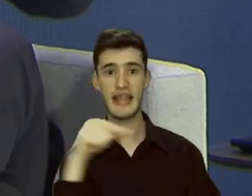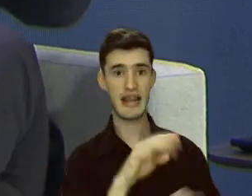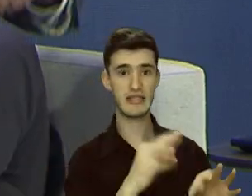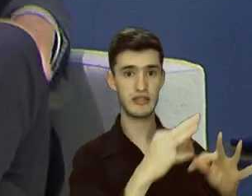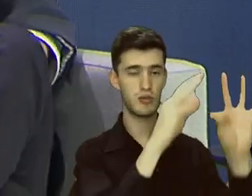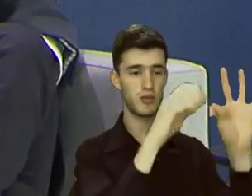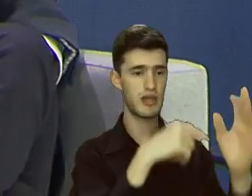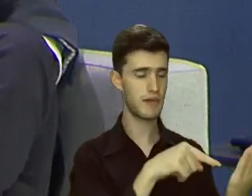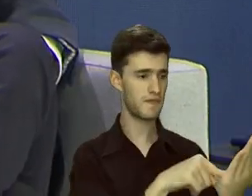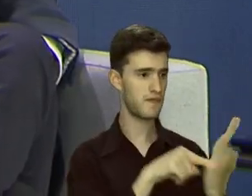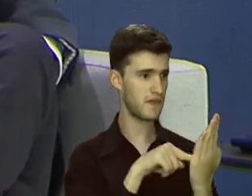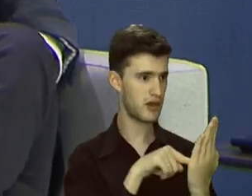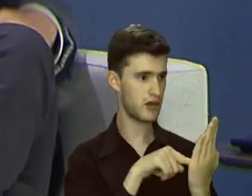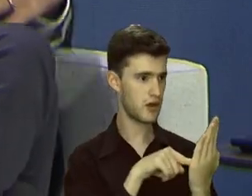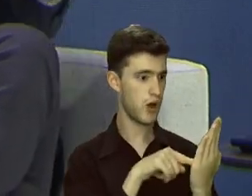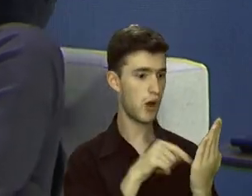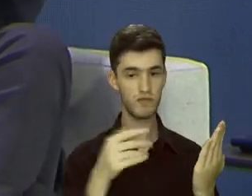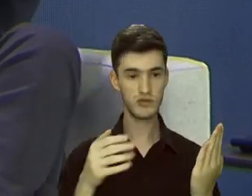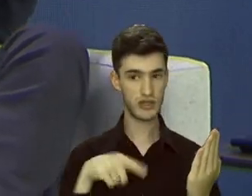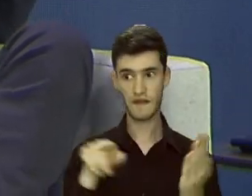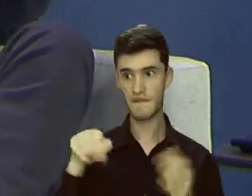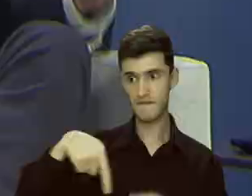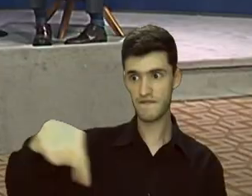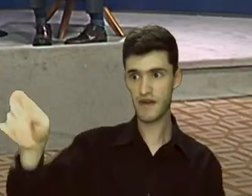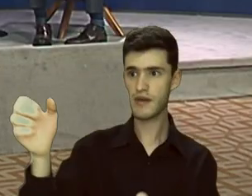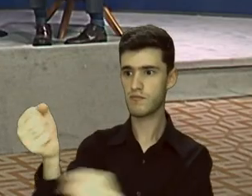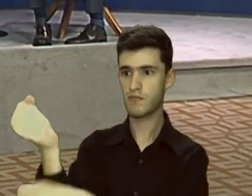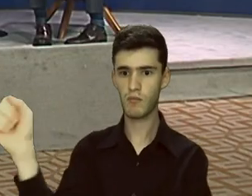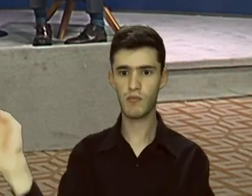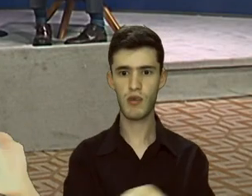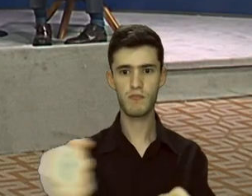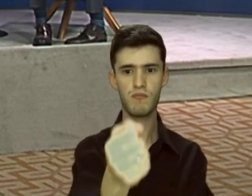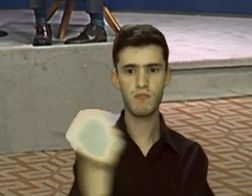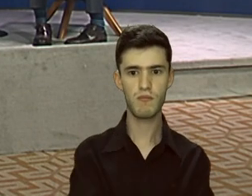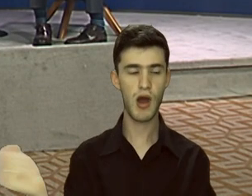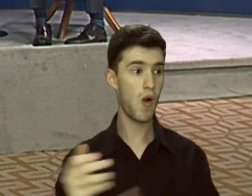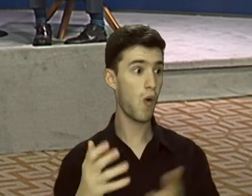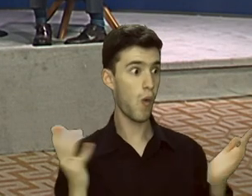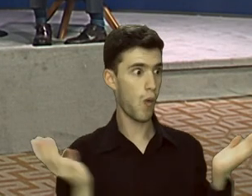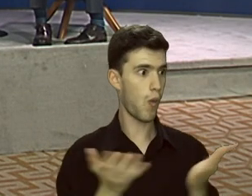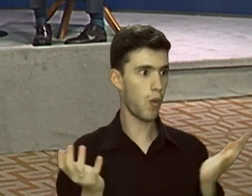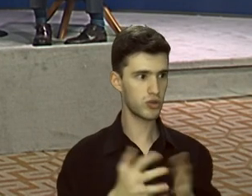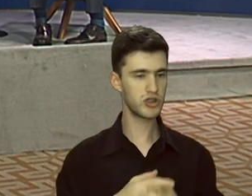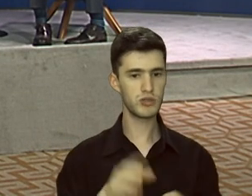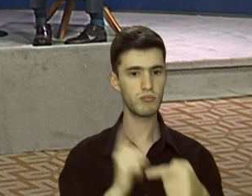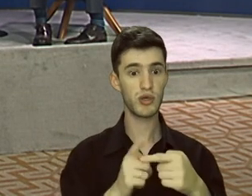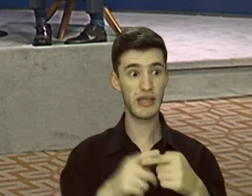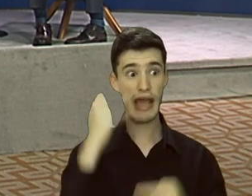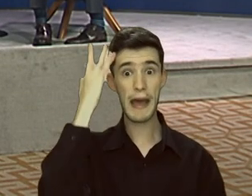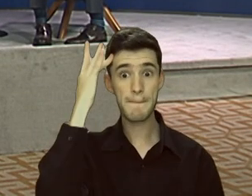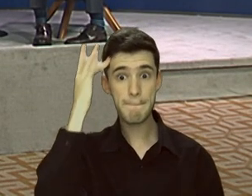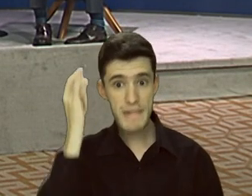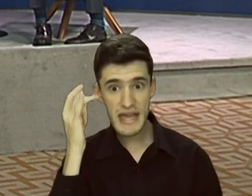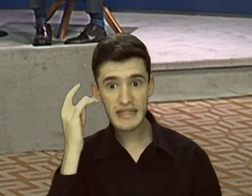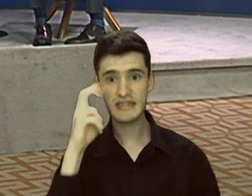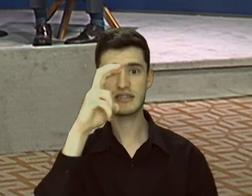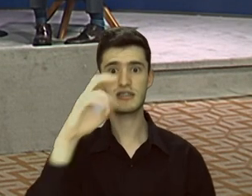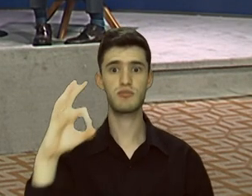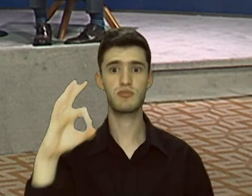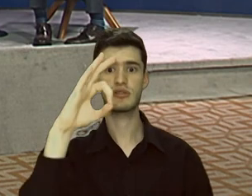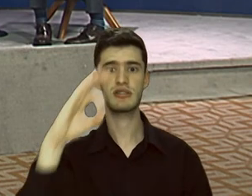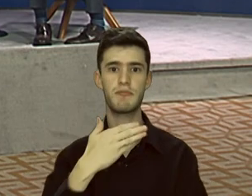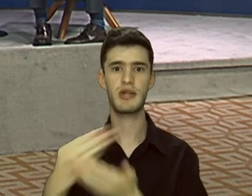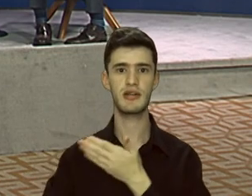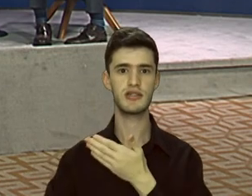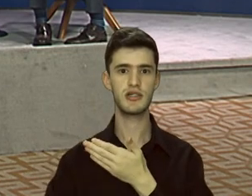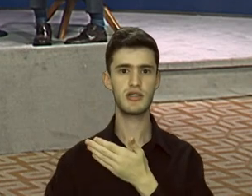colher 5% a mais quem consegue dar esse tipo de informação para o produtor é e me dá e me dá na veia para o